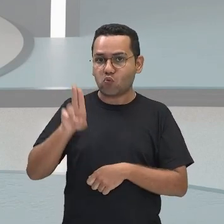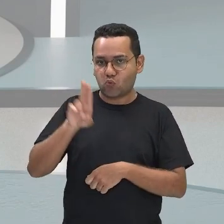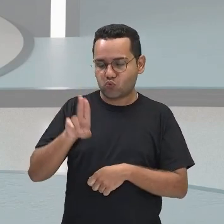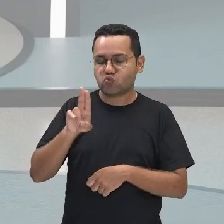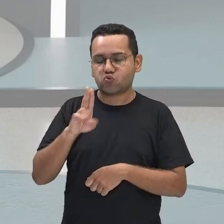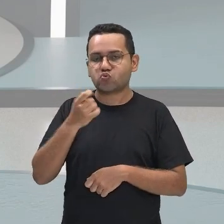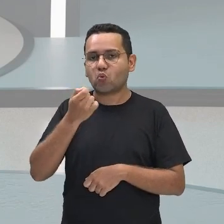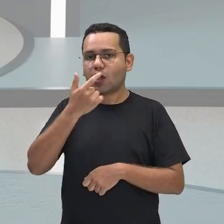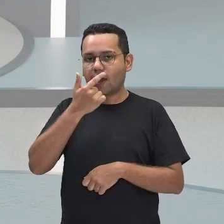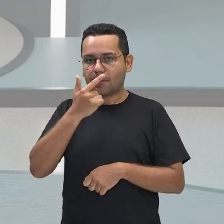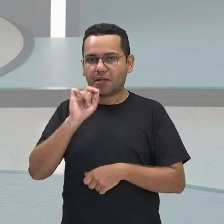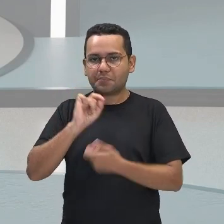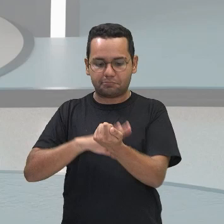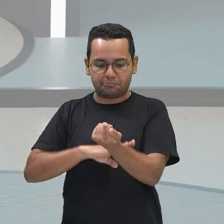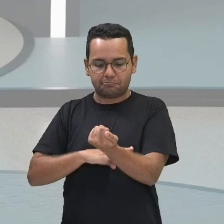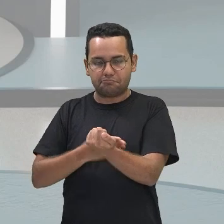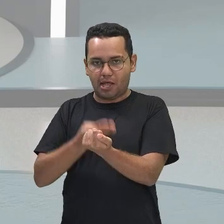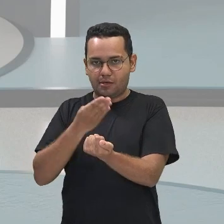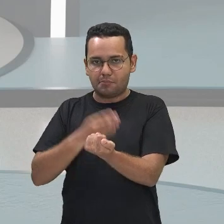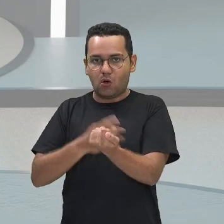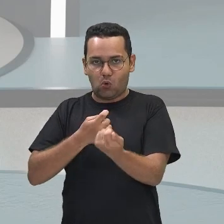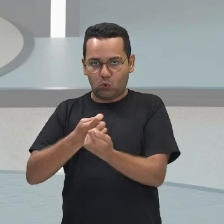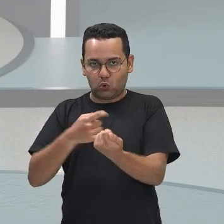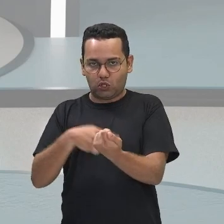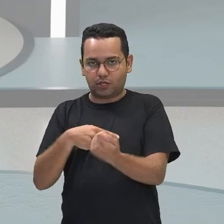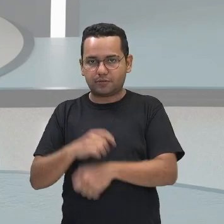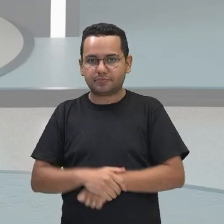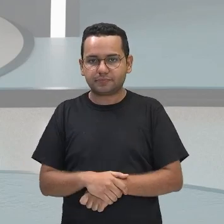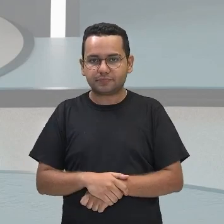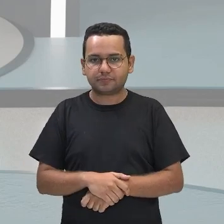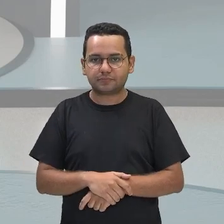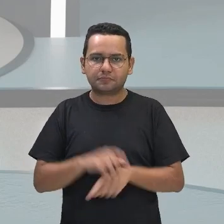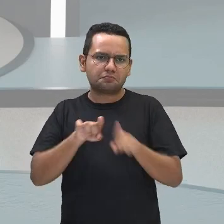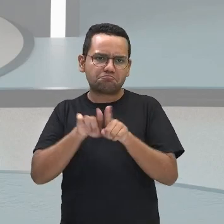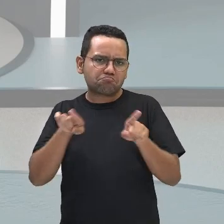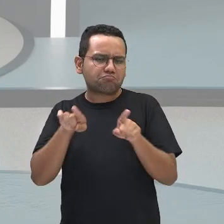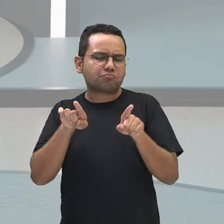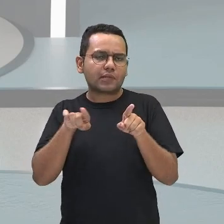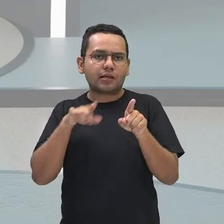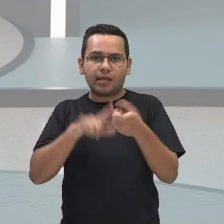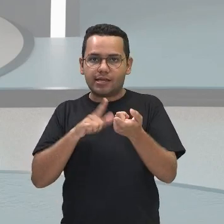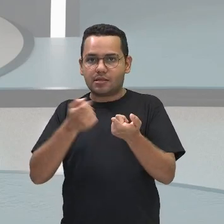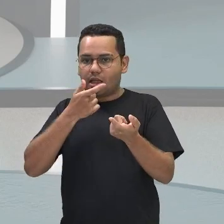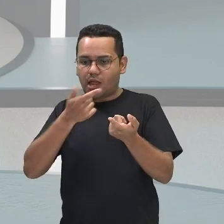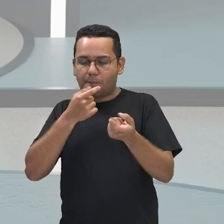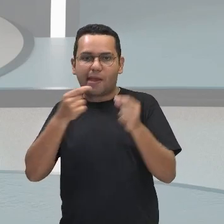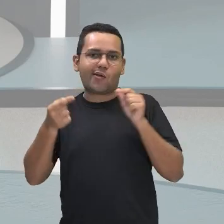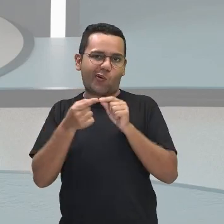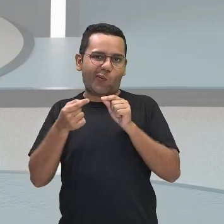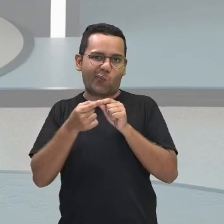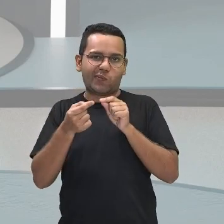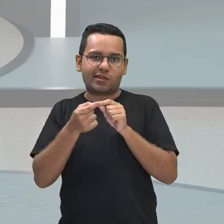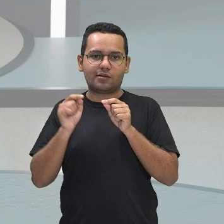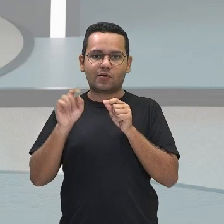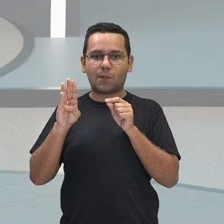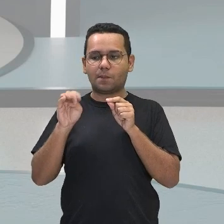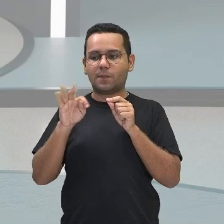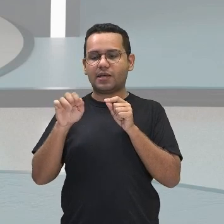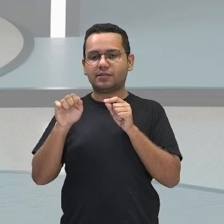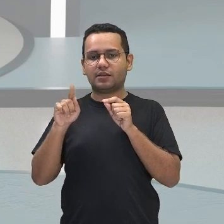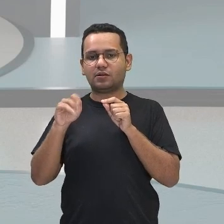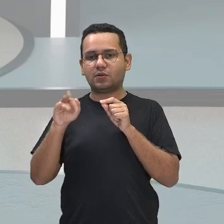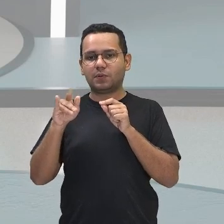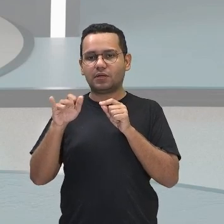para hipertensão, que ele acaba fazendo um papel parecido com um beta-bloqueador. E aí a minha pressão não sobe, mas a minha